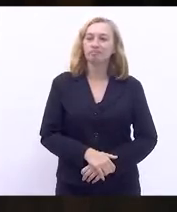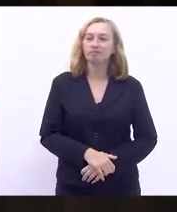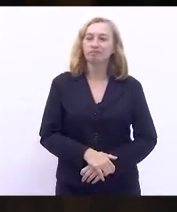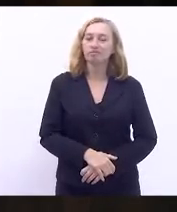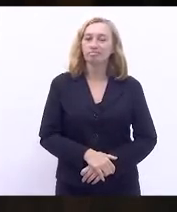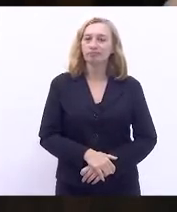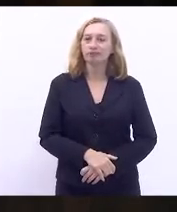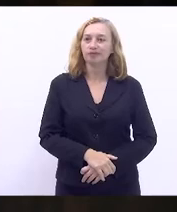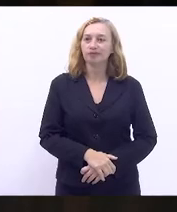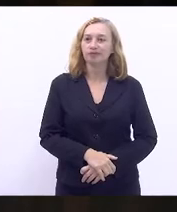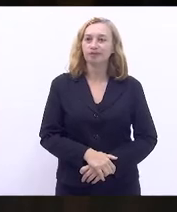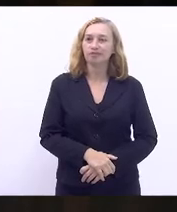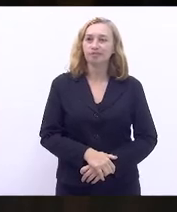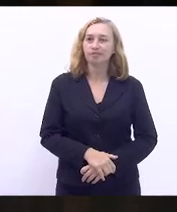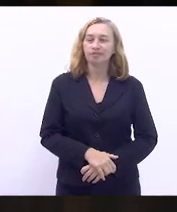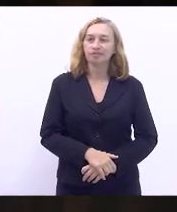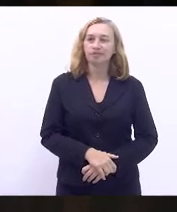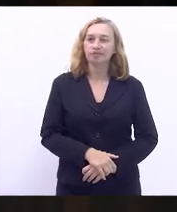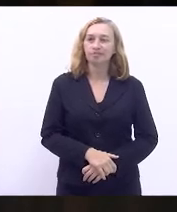Deputada Mônica Francisco.